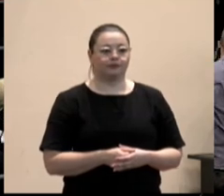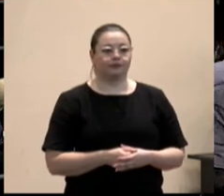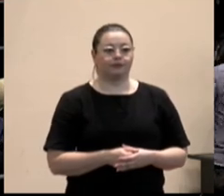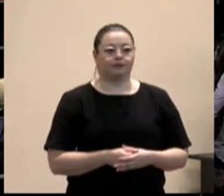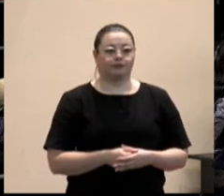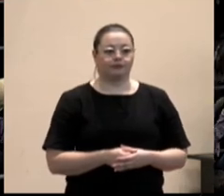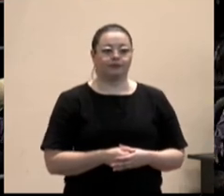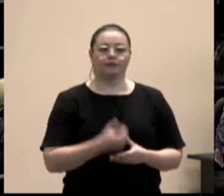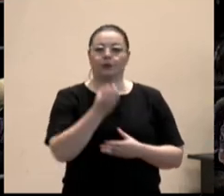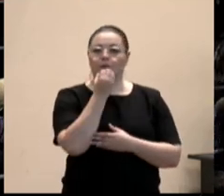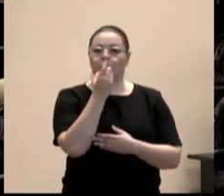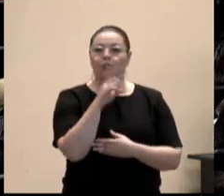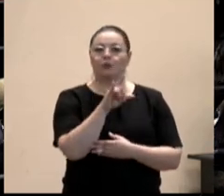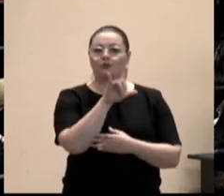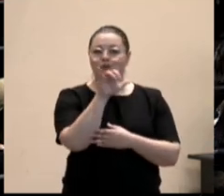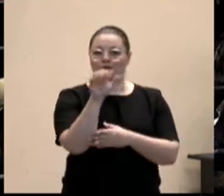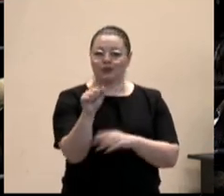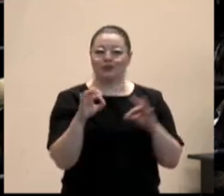todos e todes.